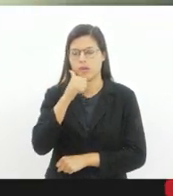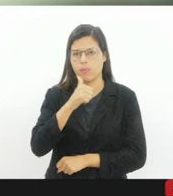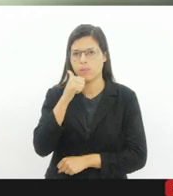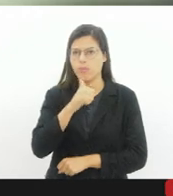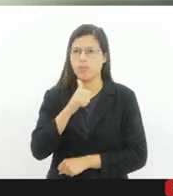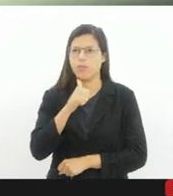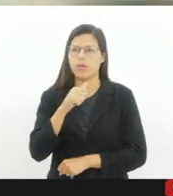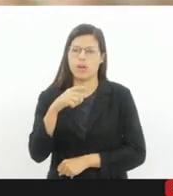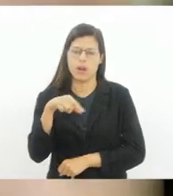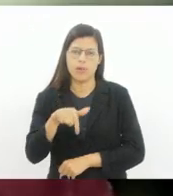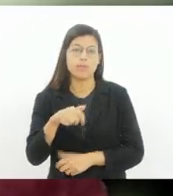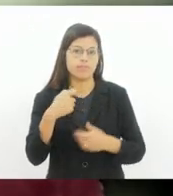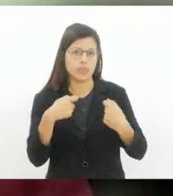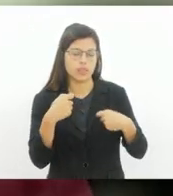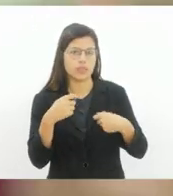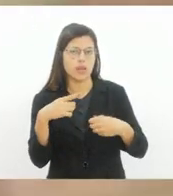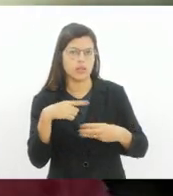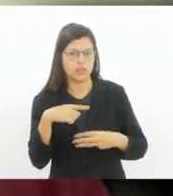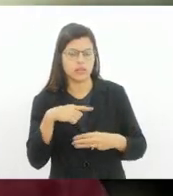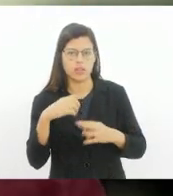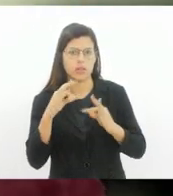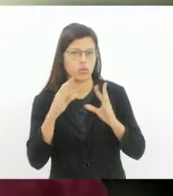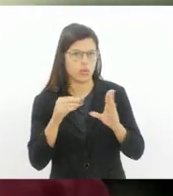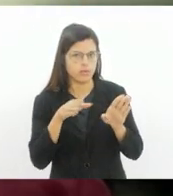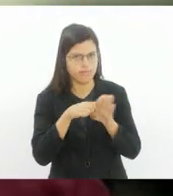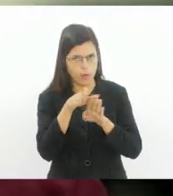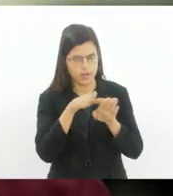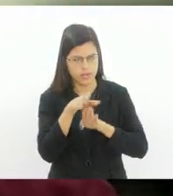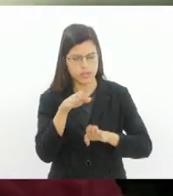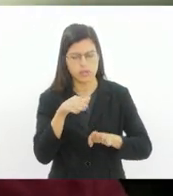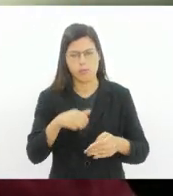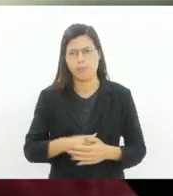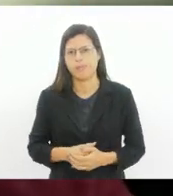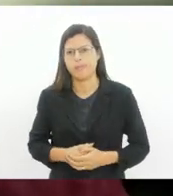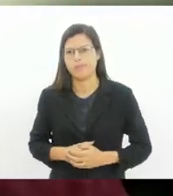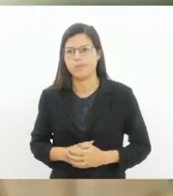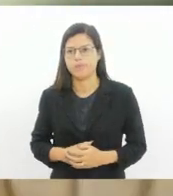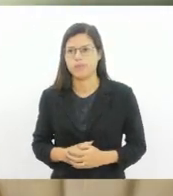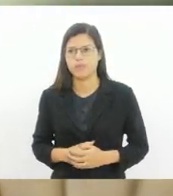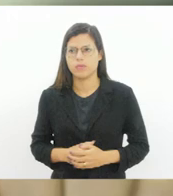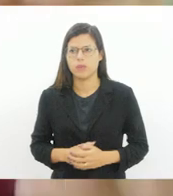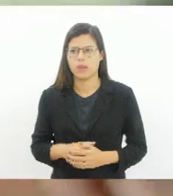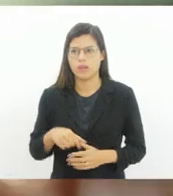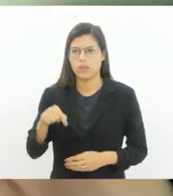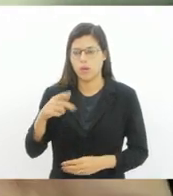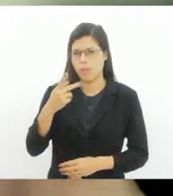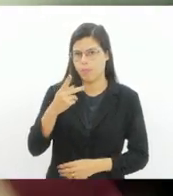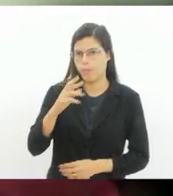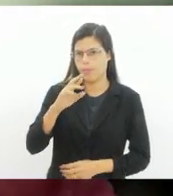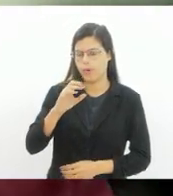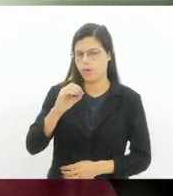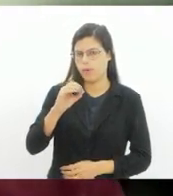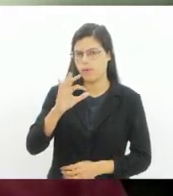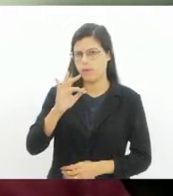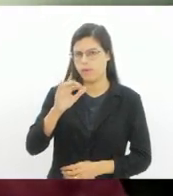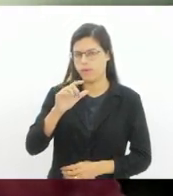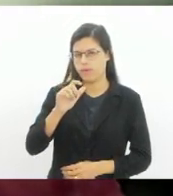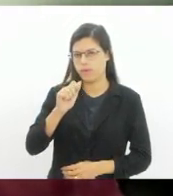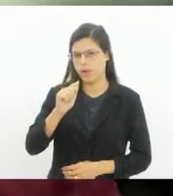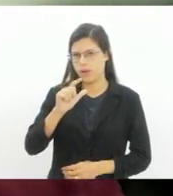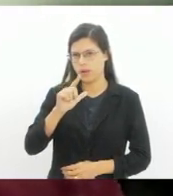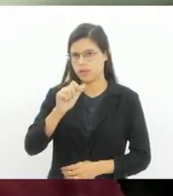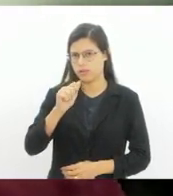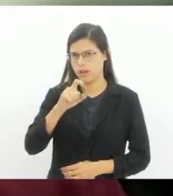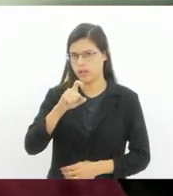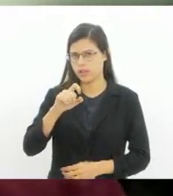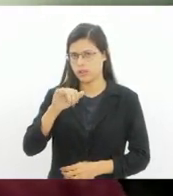essas, deve, né, receber todas essas orientações. A profilaxia deve ser tomada preferencialmente 2 horas